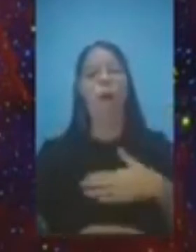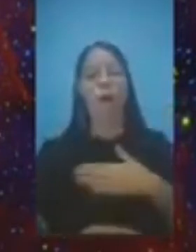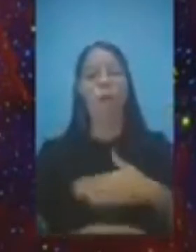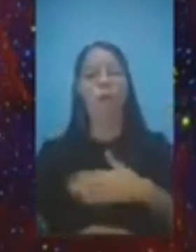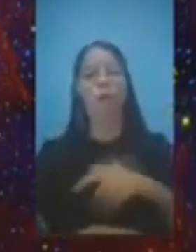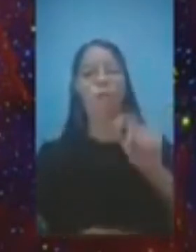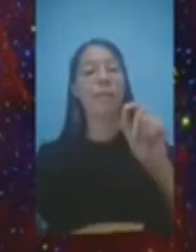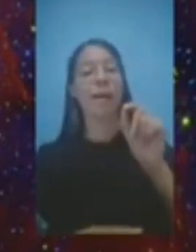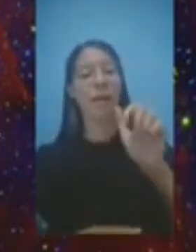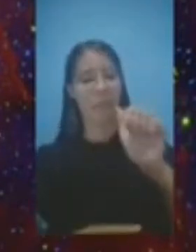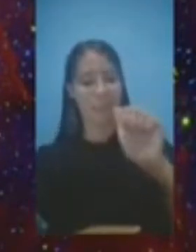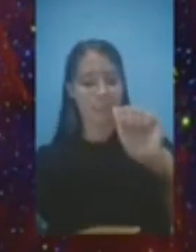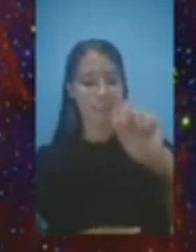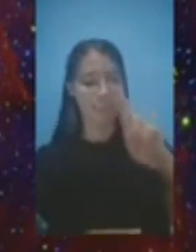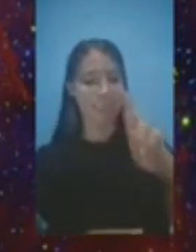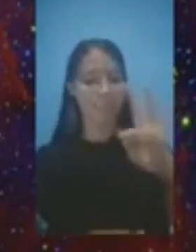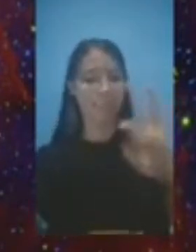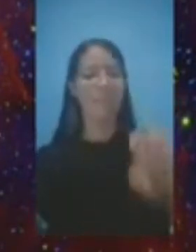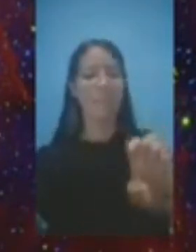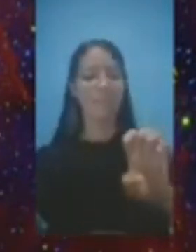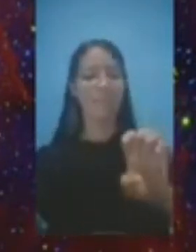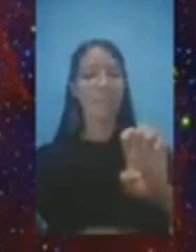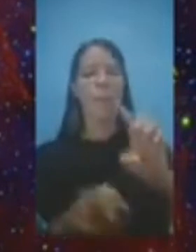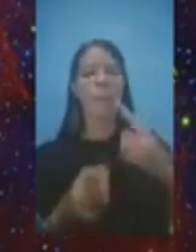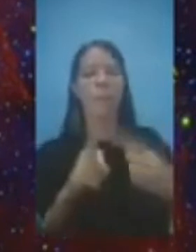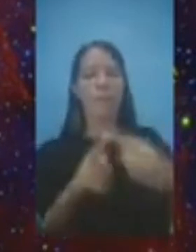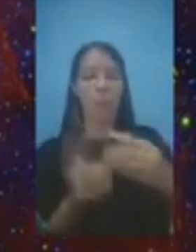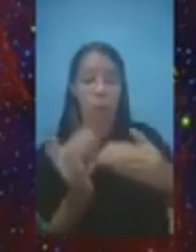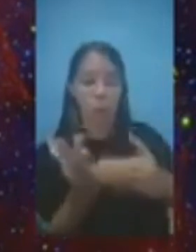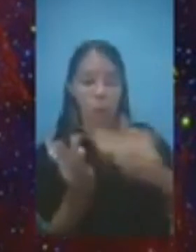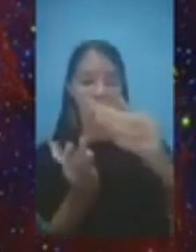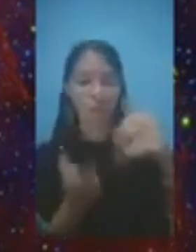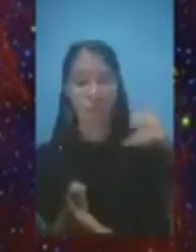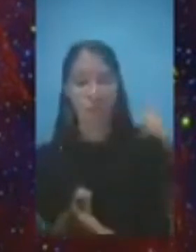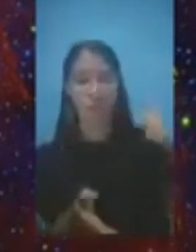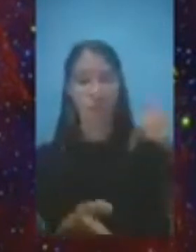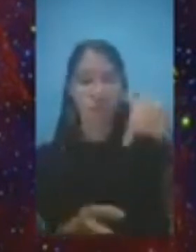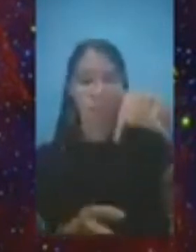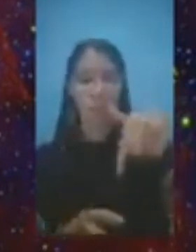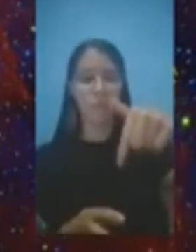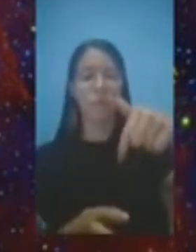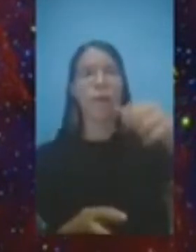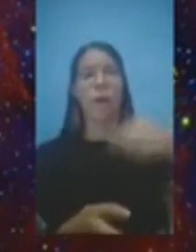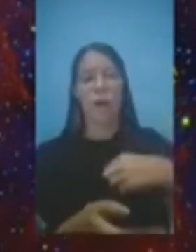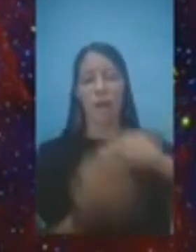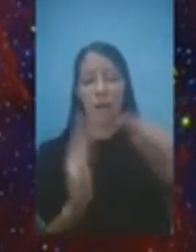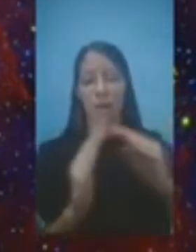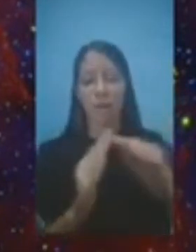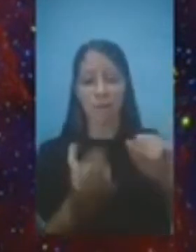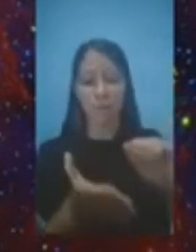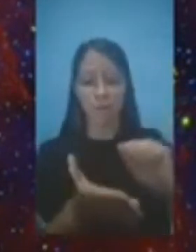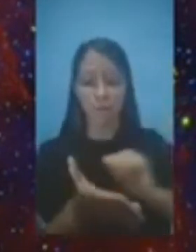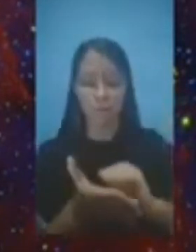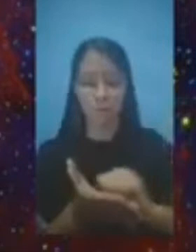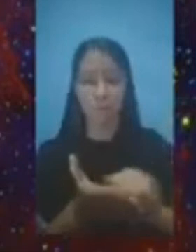nasci, que eu já gosto da arte. Porque comecei logo cedo, com